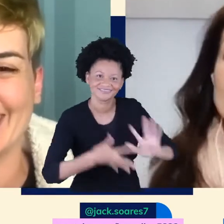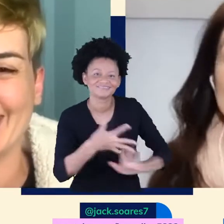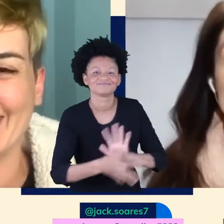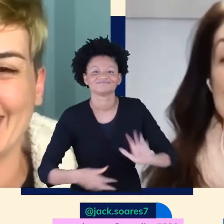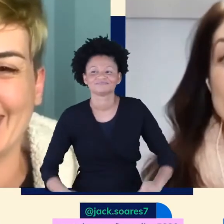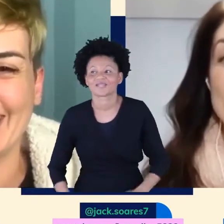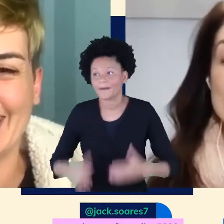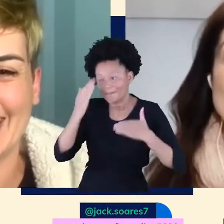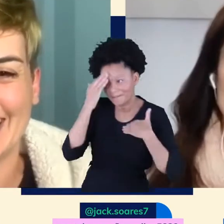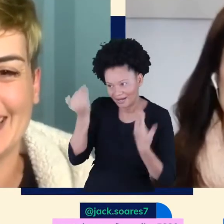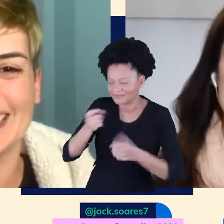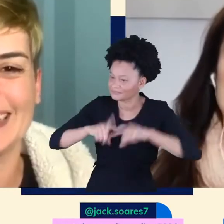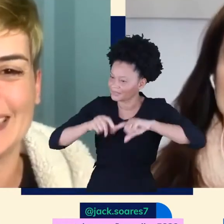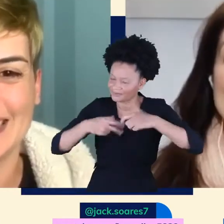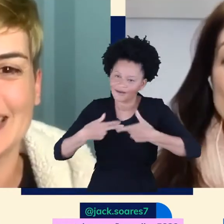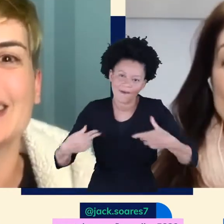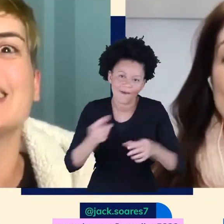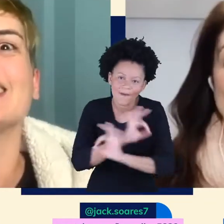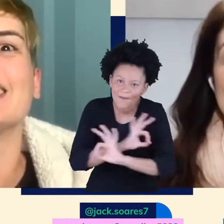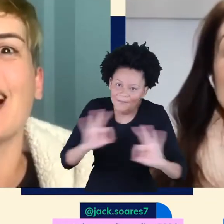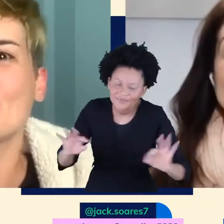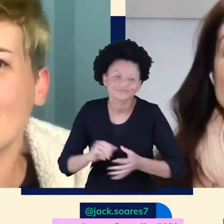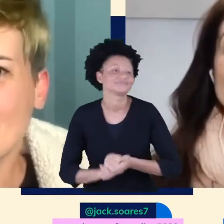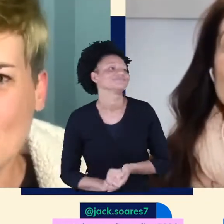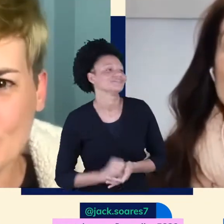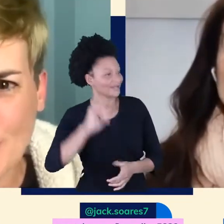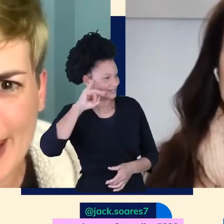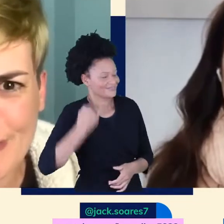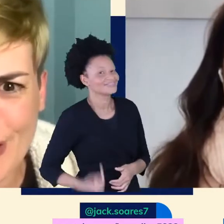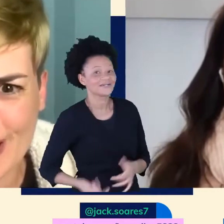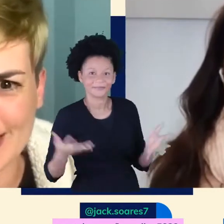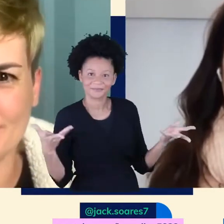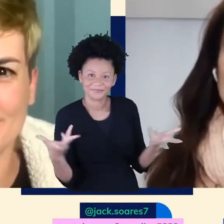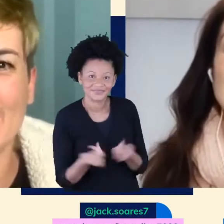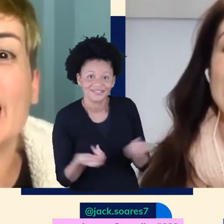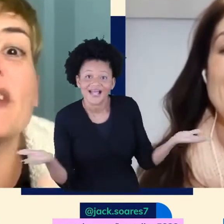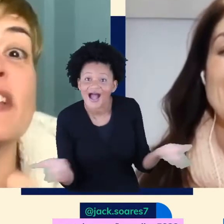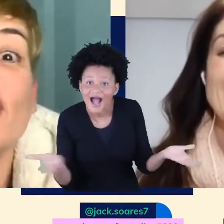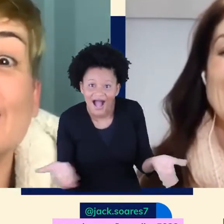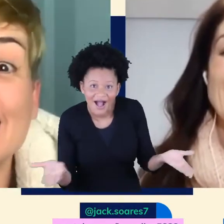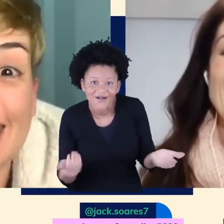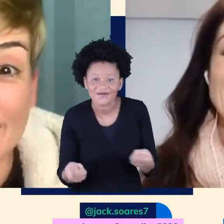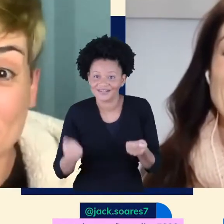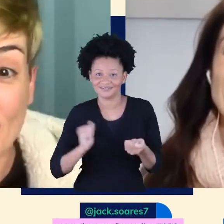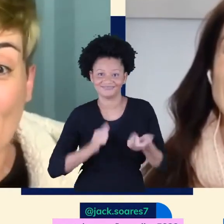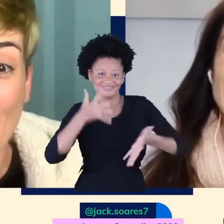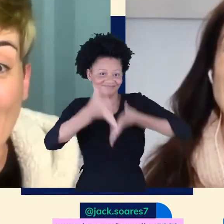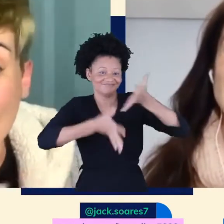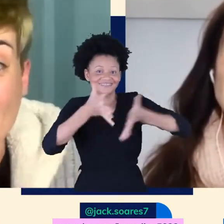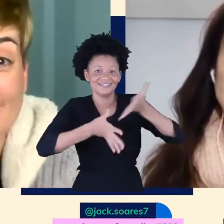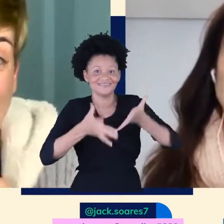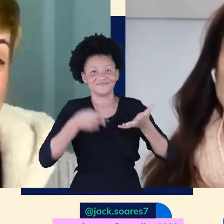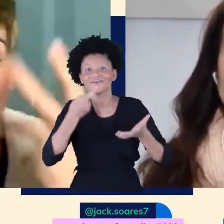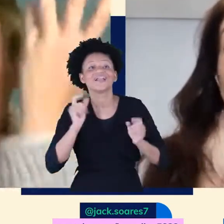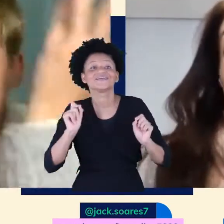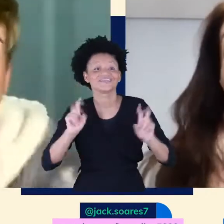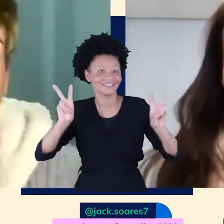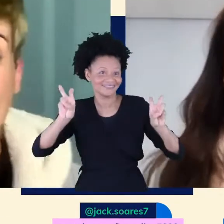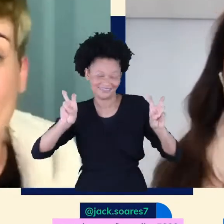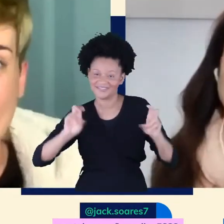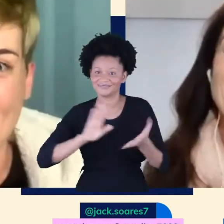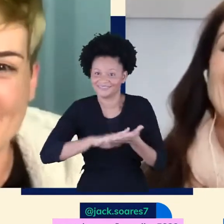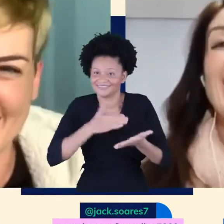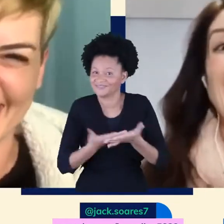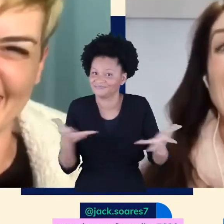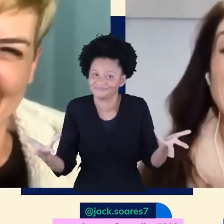mesmo. Os materiais têm ficado ótimos. A Jaque é muito maravilhosa. E ela vai ter que fazer essa tradução agora, ela falando dela mesma o quanto ela